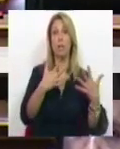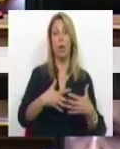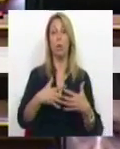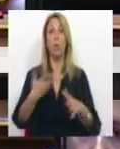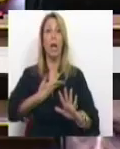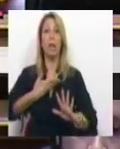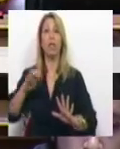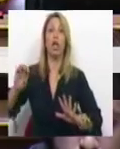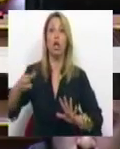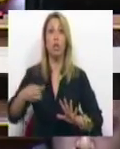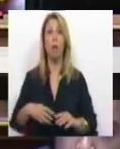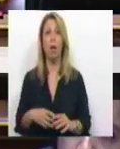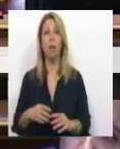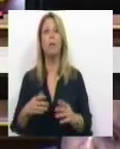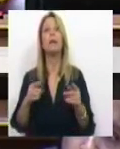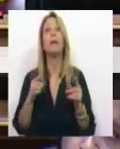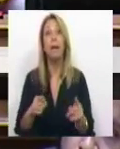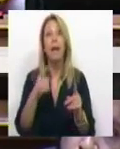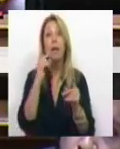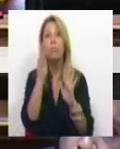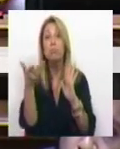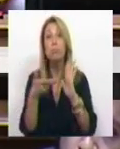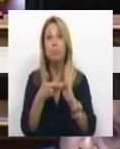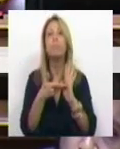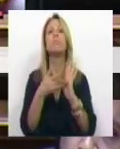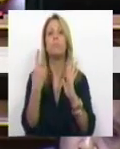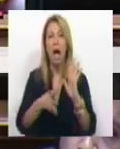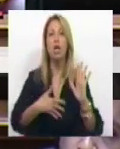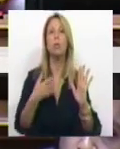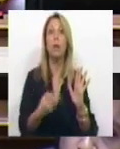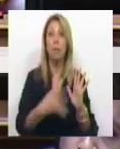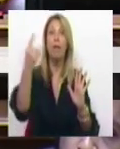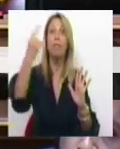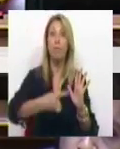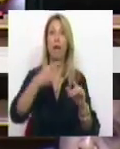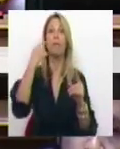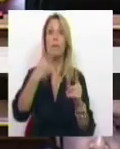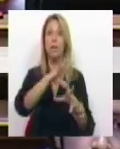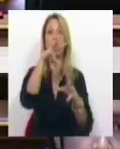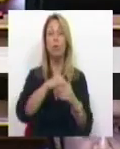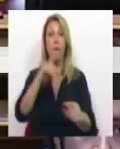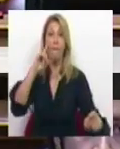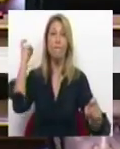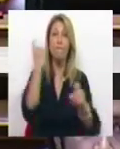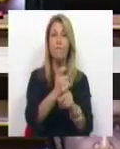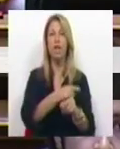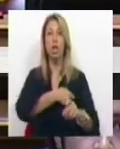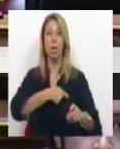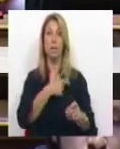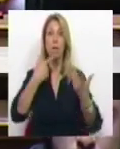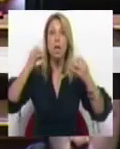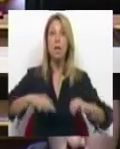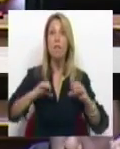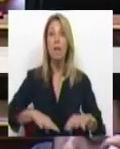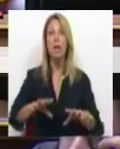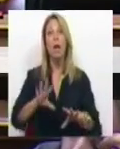ajuda financeira consagra a solidariedade, deve ser acompanhada de mecanismos de fiscalização para não se repita o que aconteceu